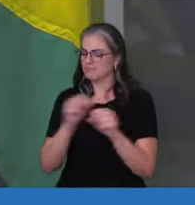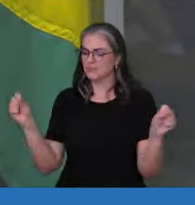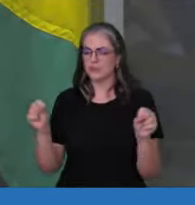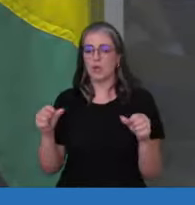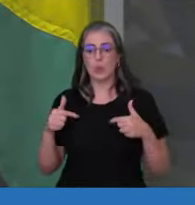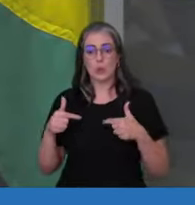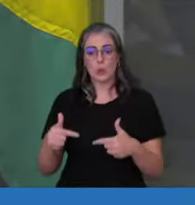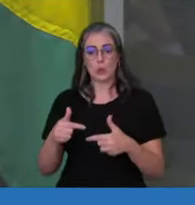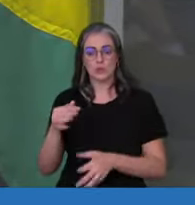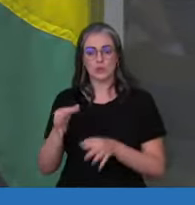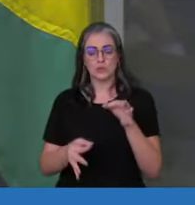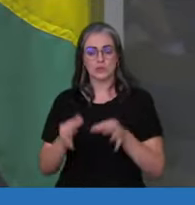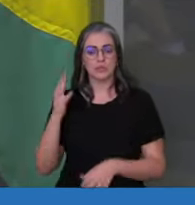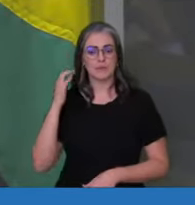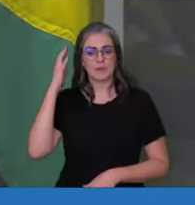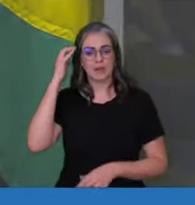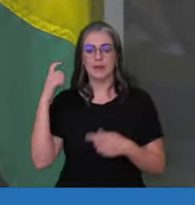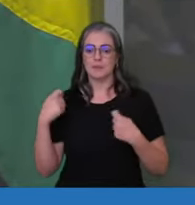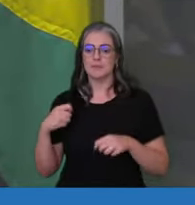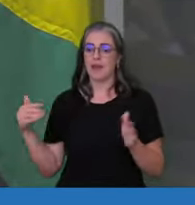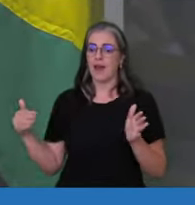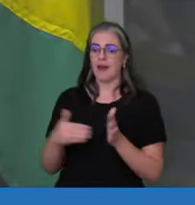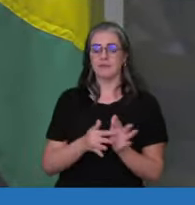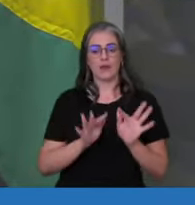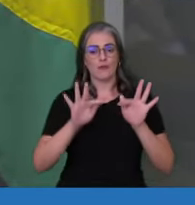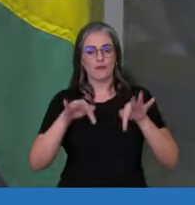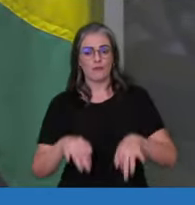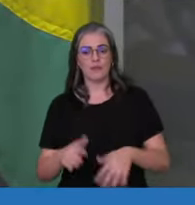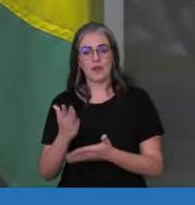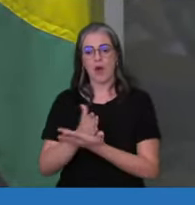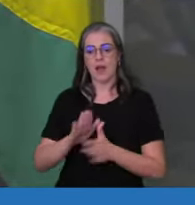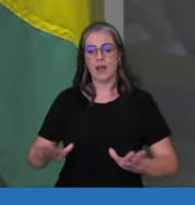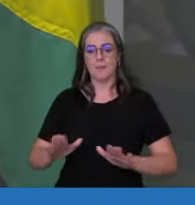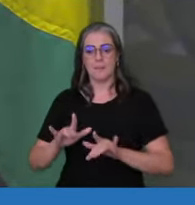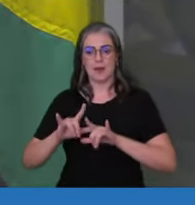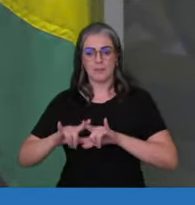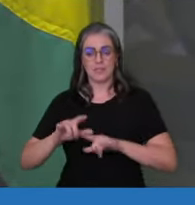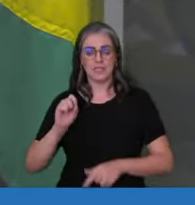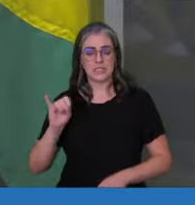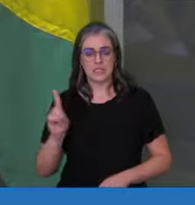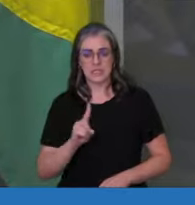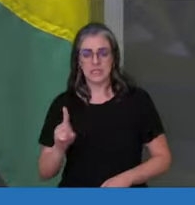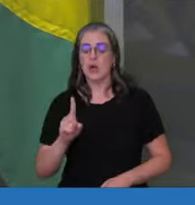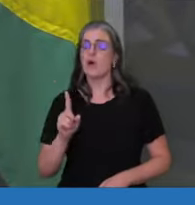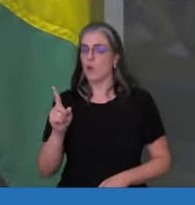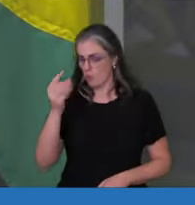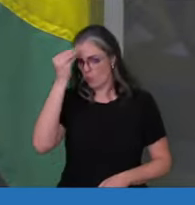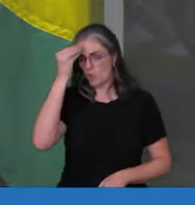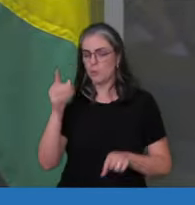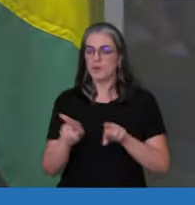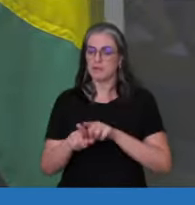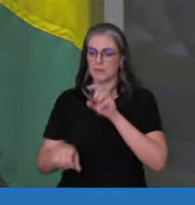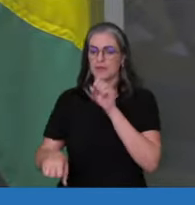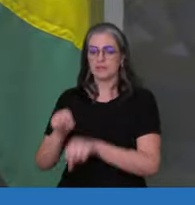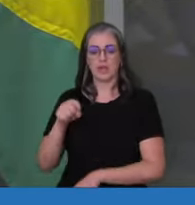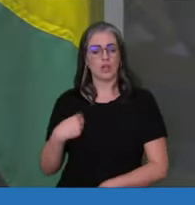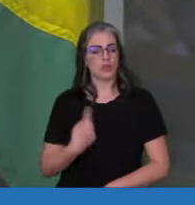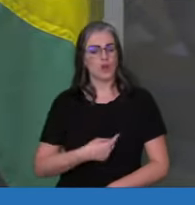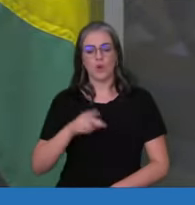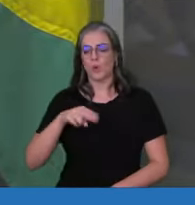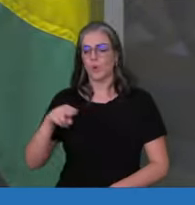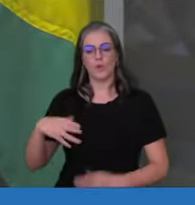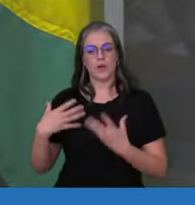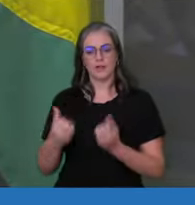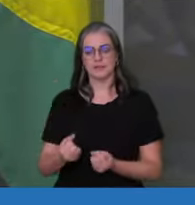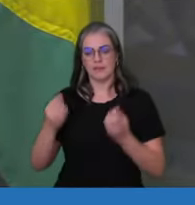que seguir até a derrota final das milícias, senão é cúmplice de assassinato. E isso nós não faremos, não vamos